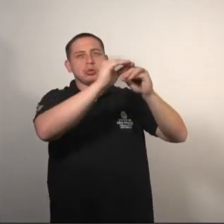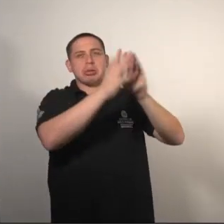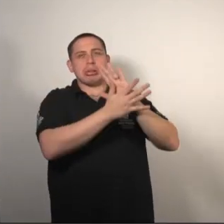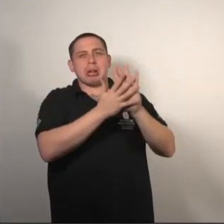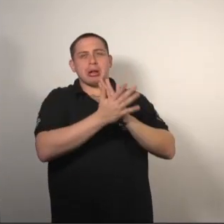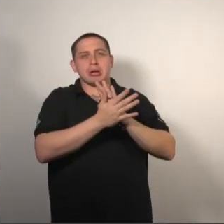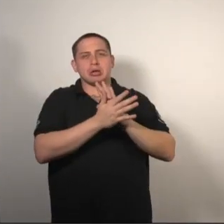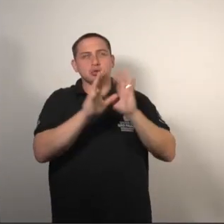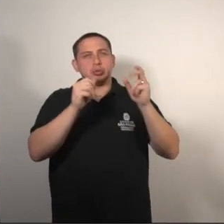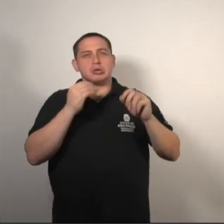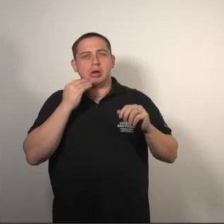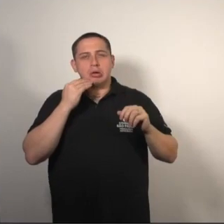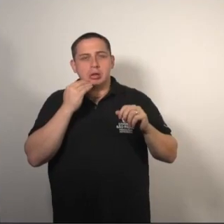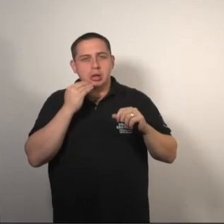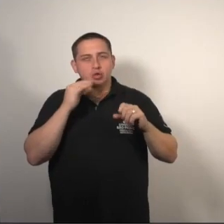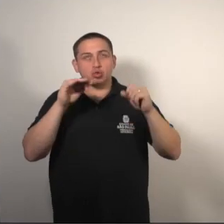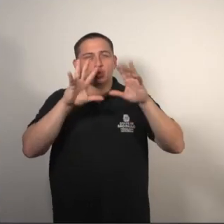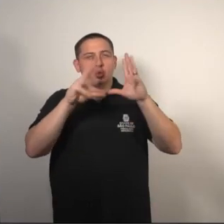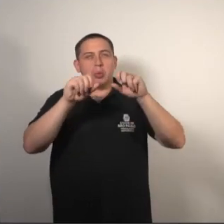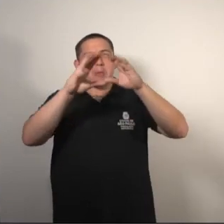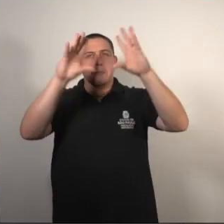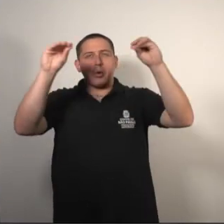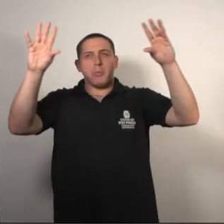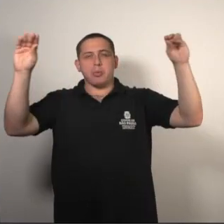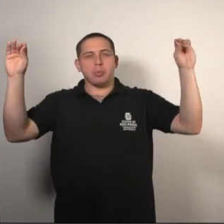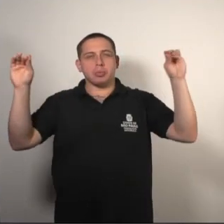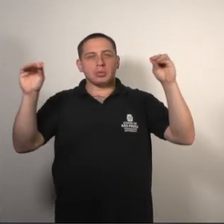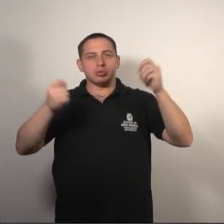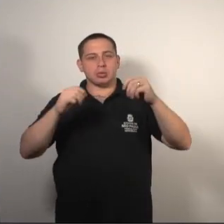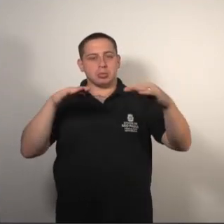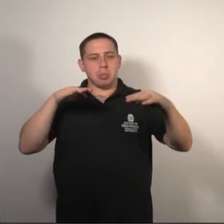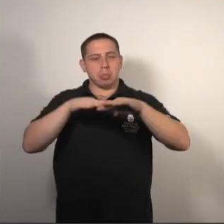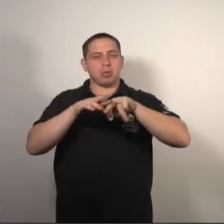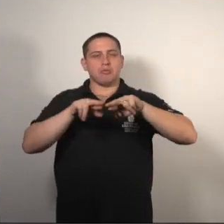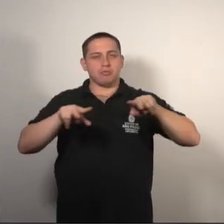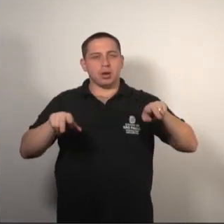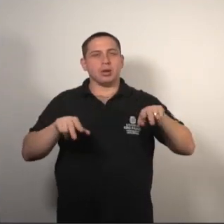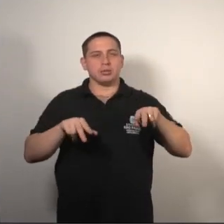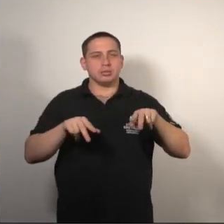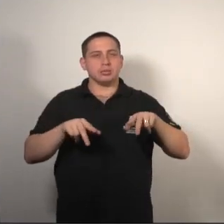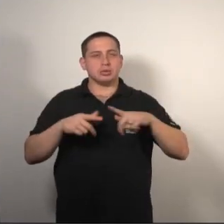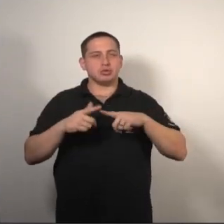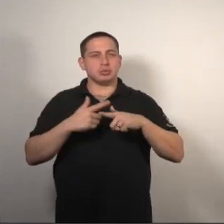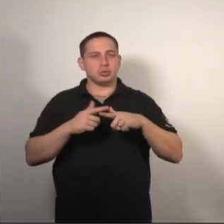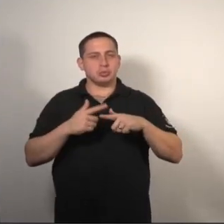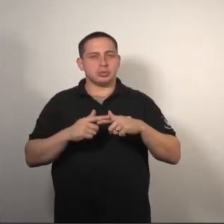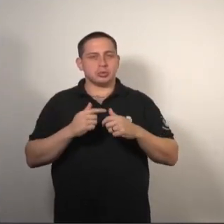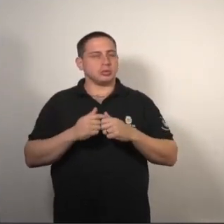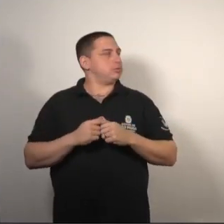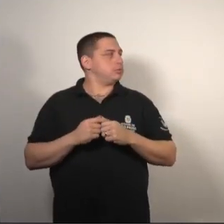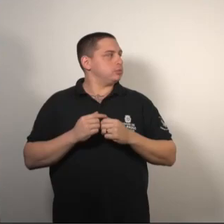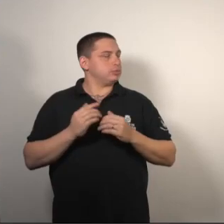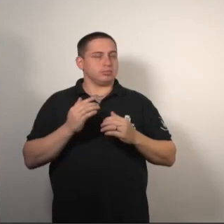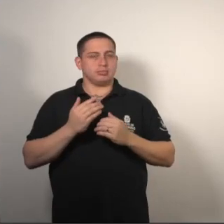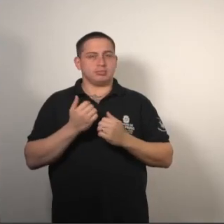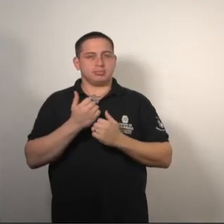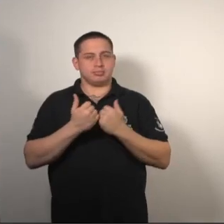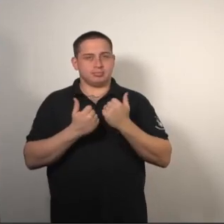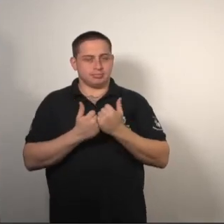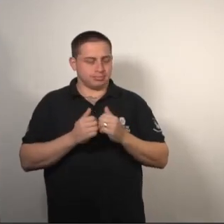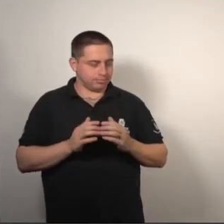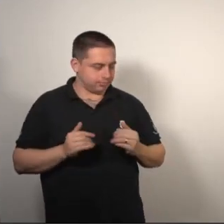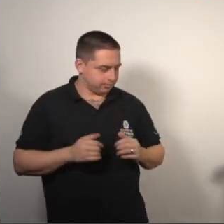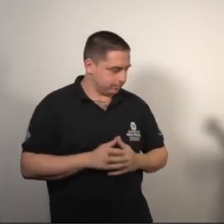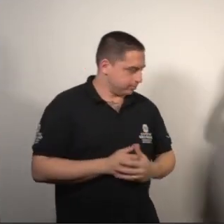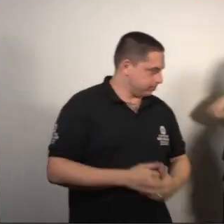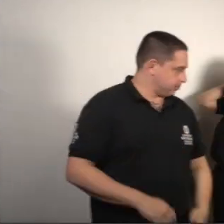nada, e a gente fez aquele processo de fazer um aditivo na concessão da iluminação. Então, eles